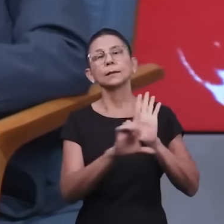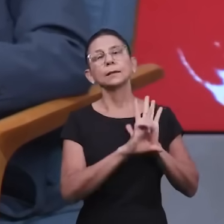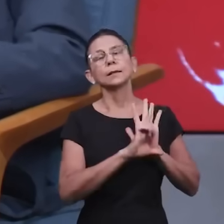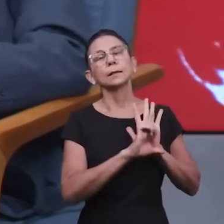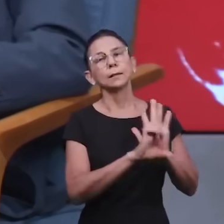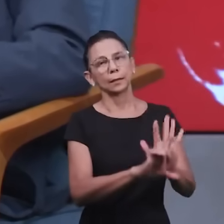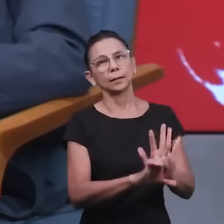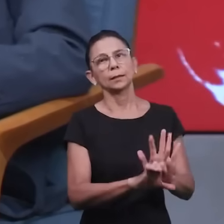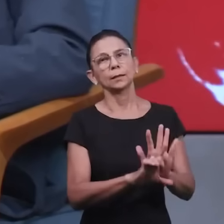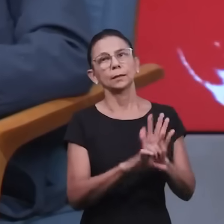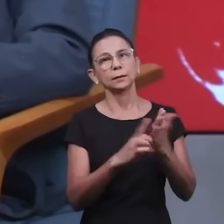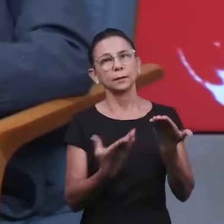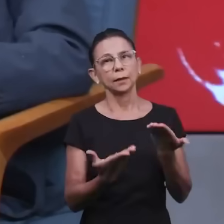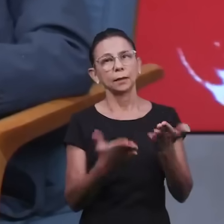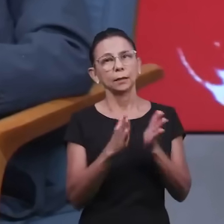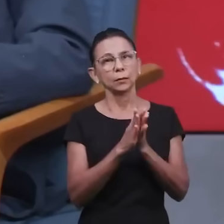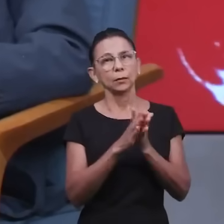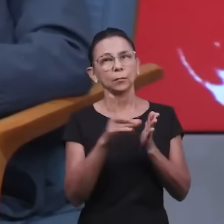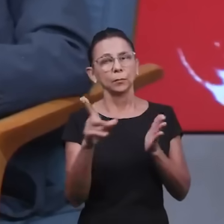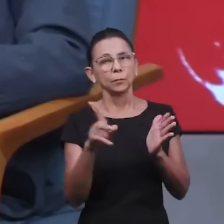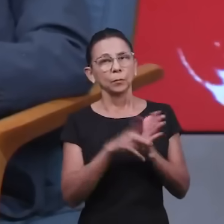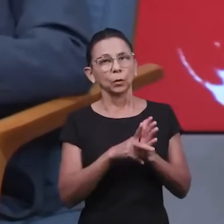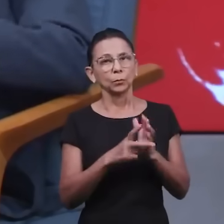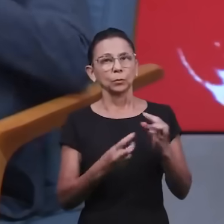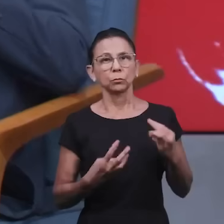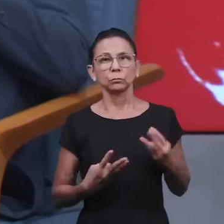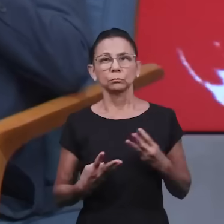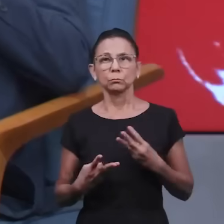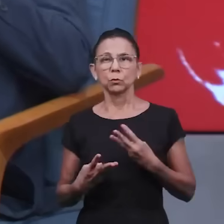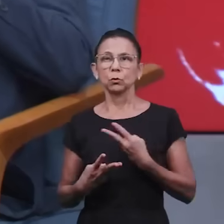tinham, que era a Bíblia do judeu.